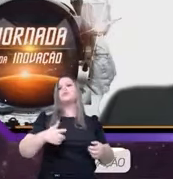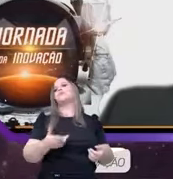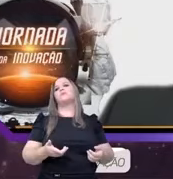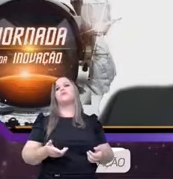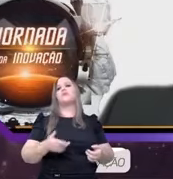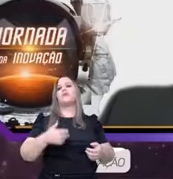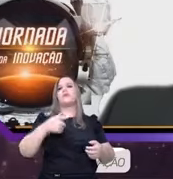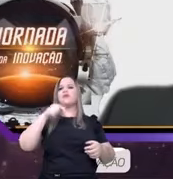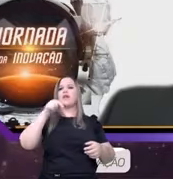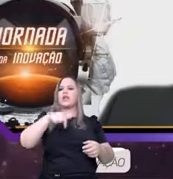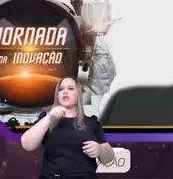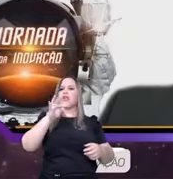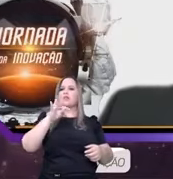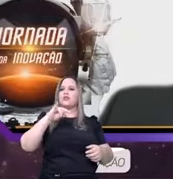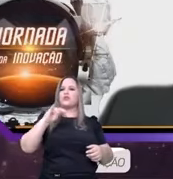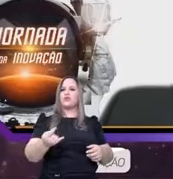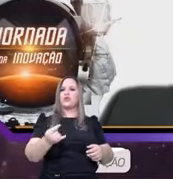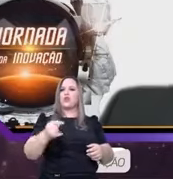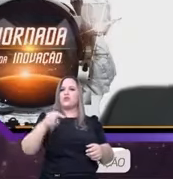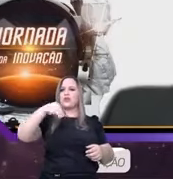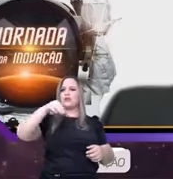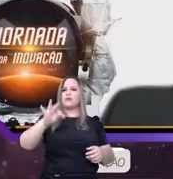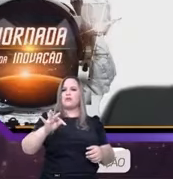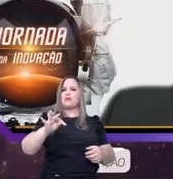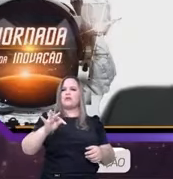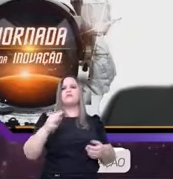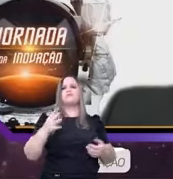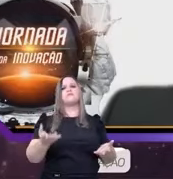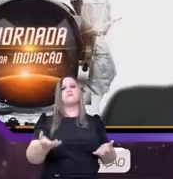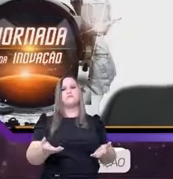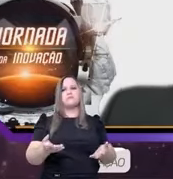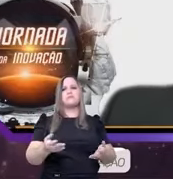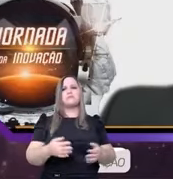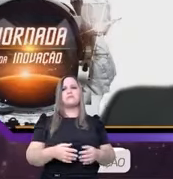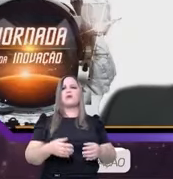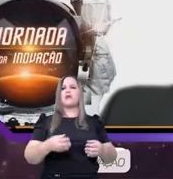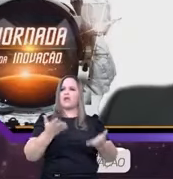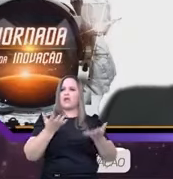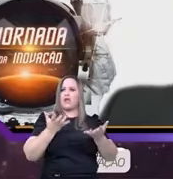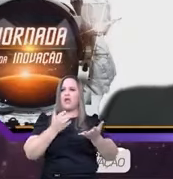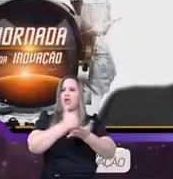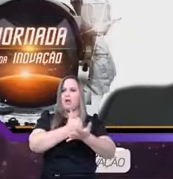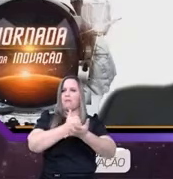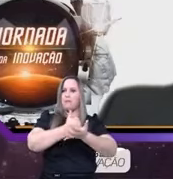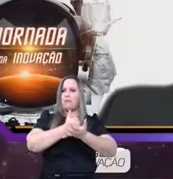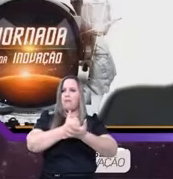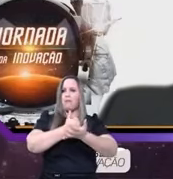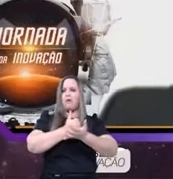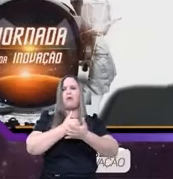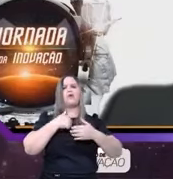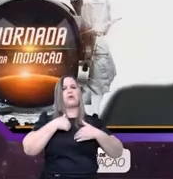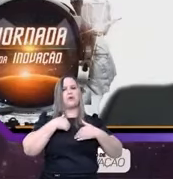TJ, Mato Grosso, sempre que precisarem de algum apoio. Agradeço